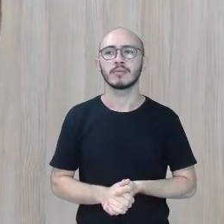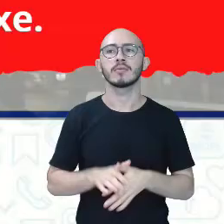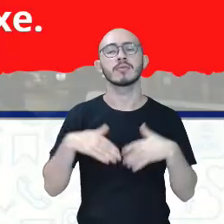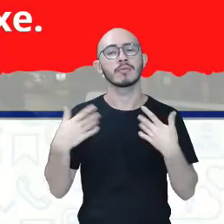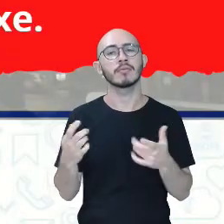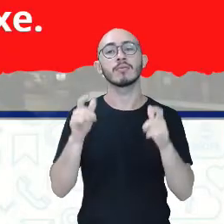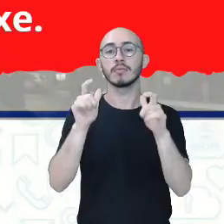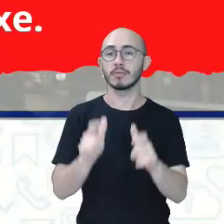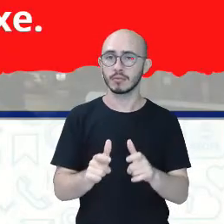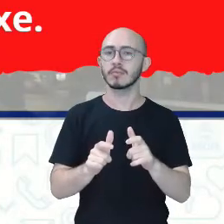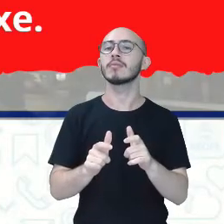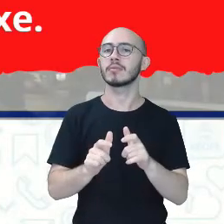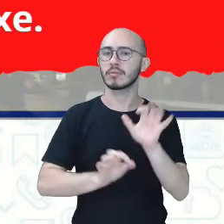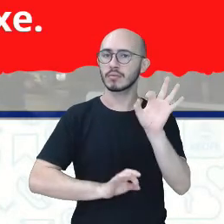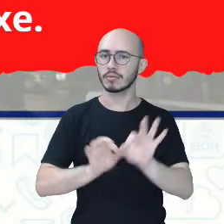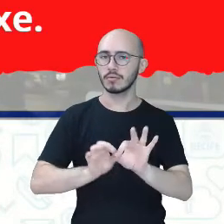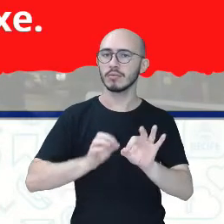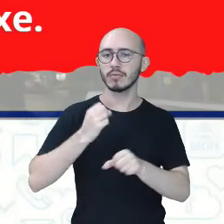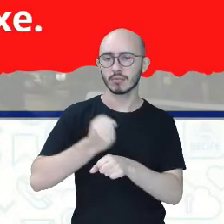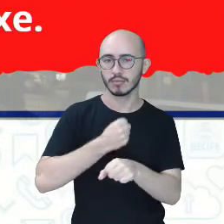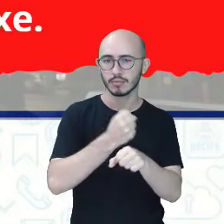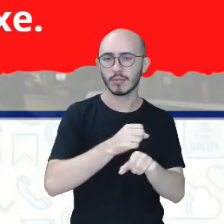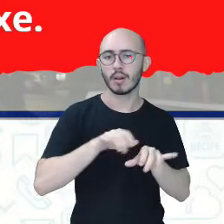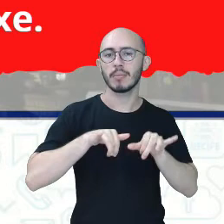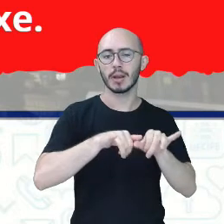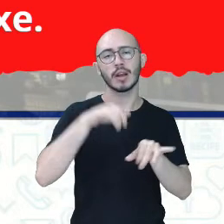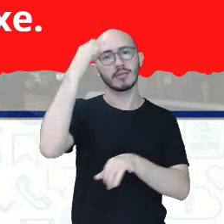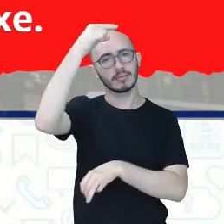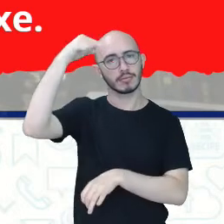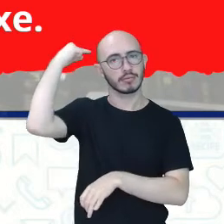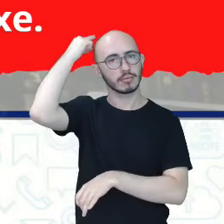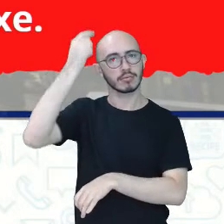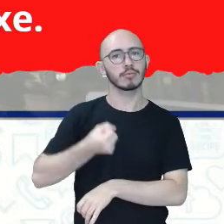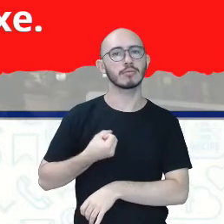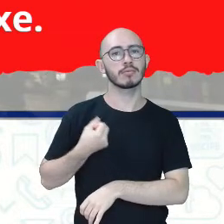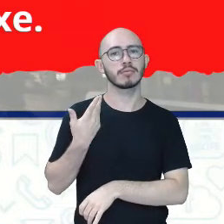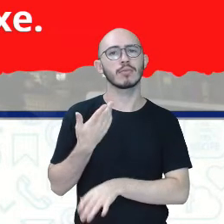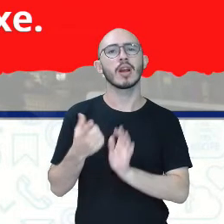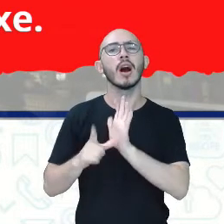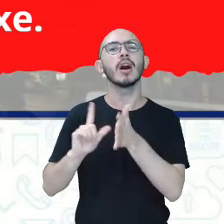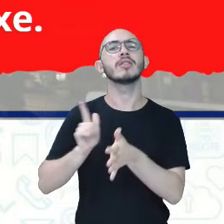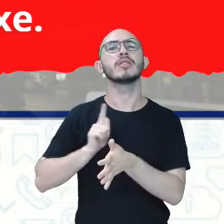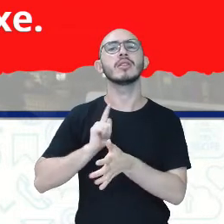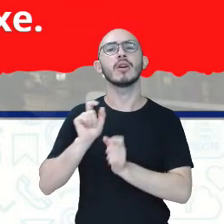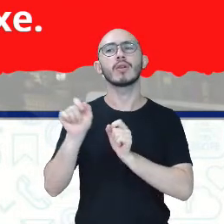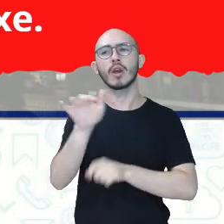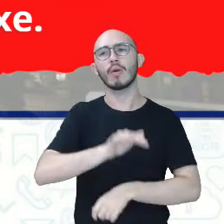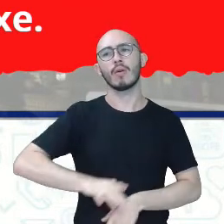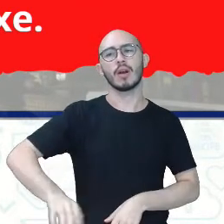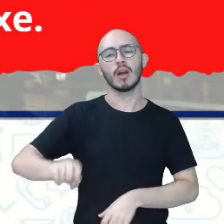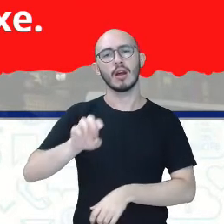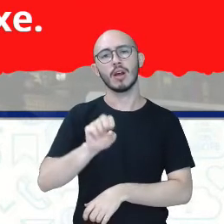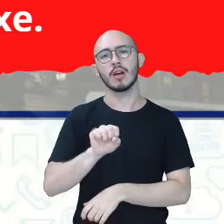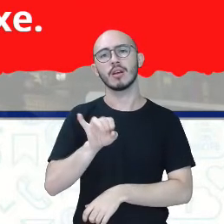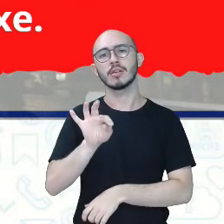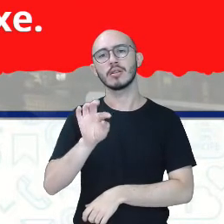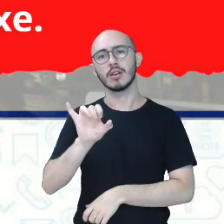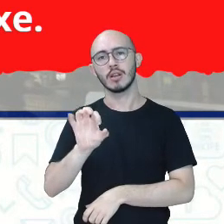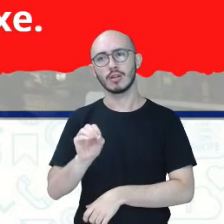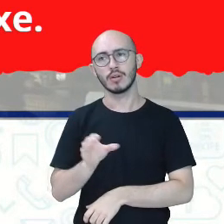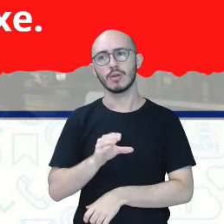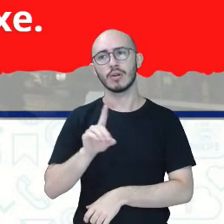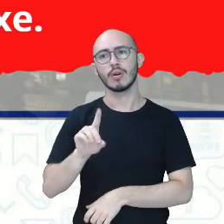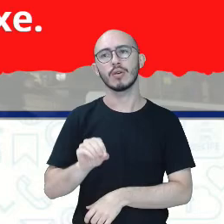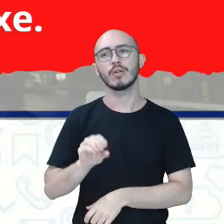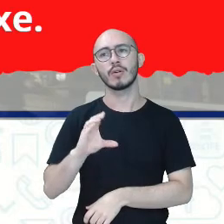o local onde foi montado o mercado de São José abrigava antes o Sítio dos Coqueiros, né, que depois foi chamado Largo